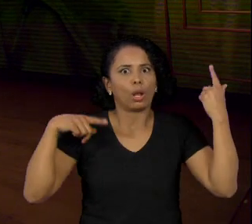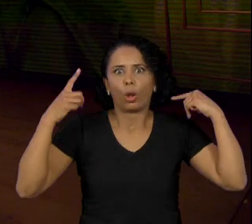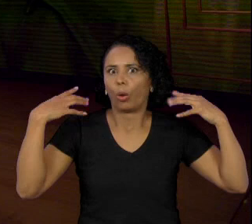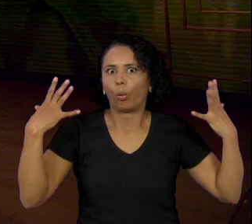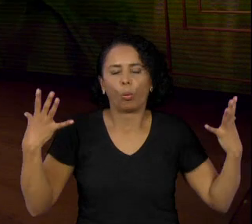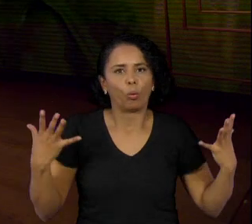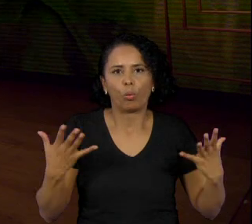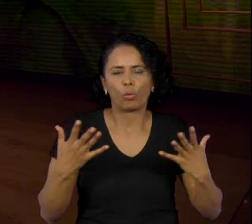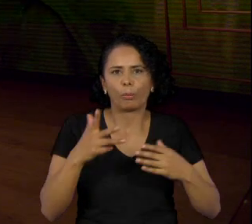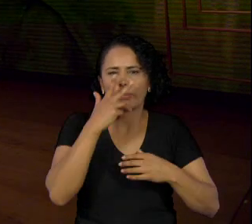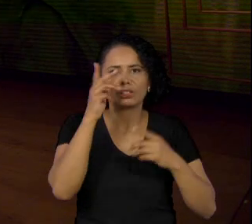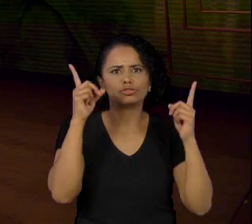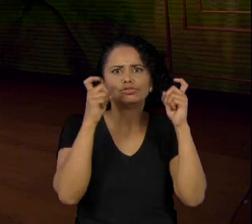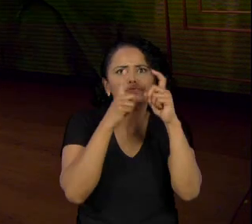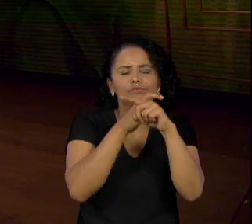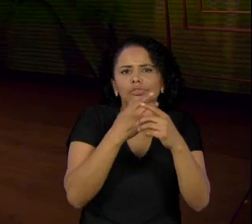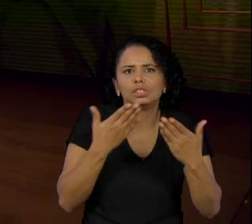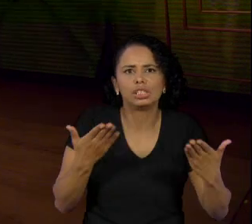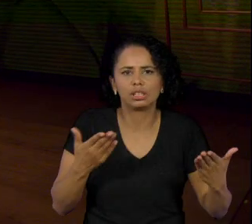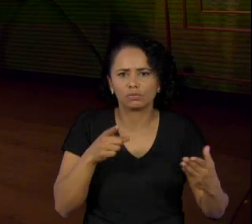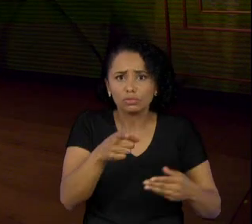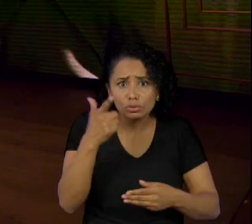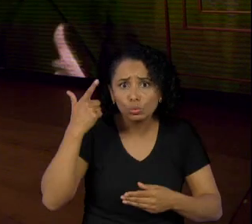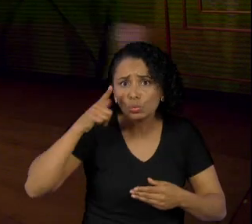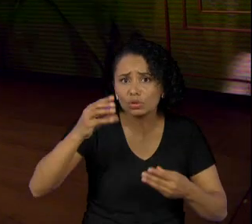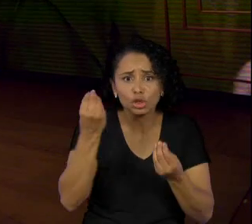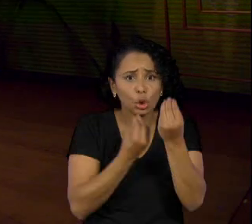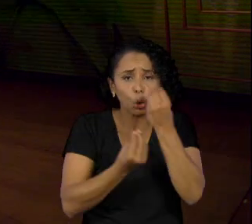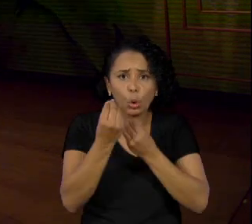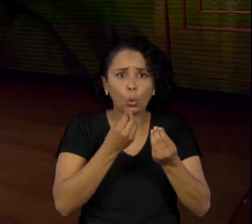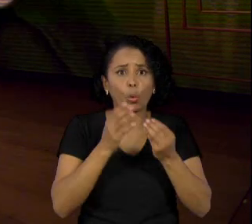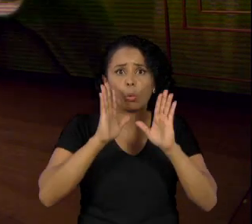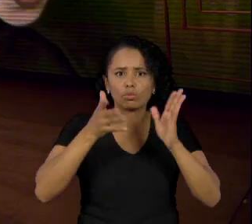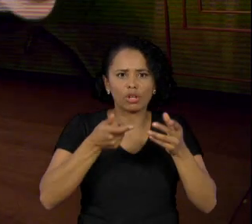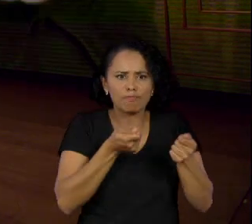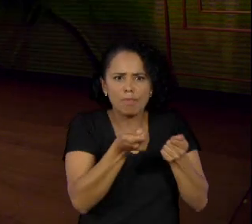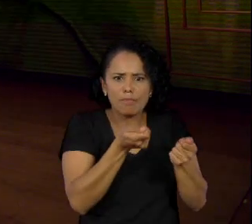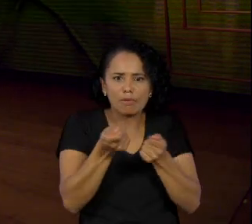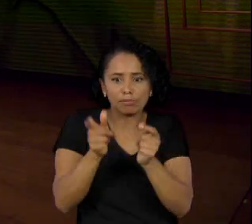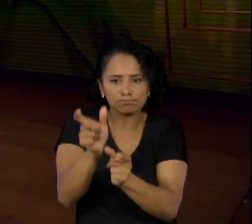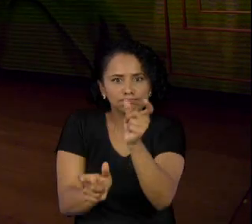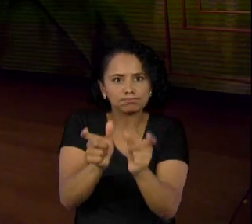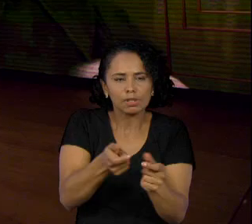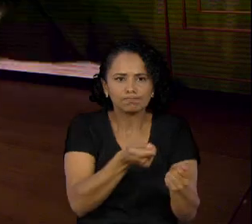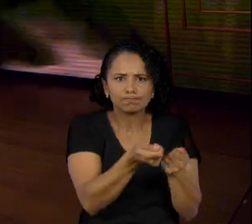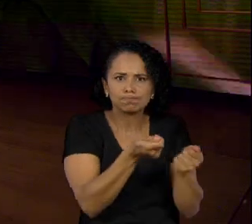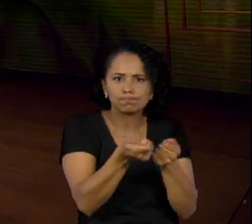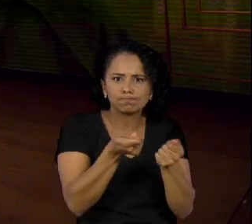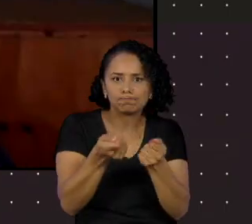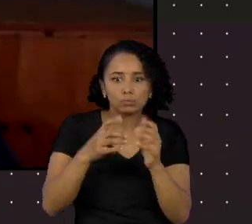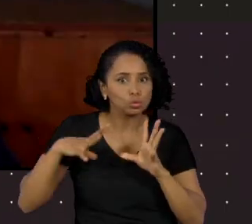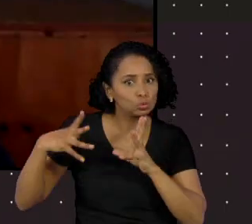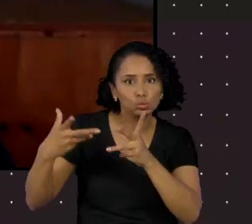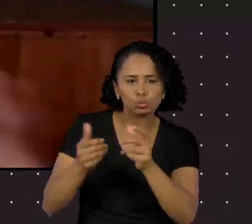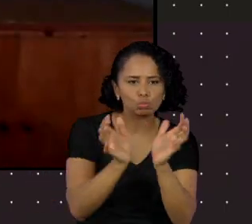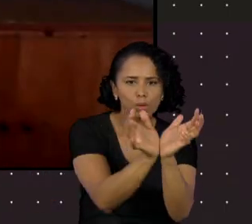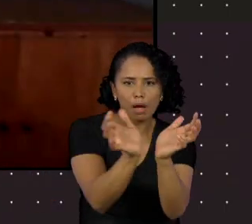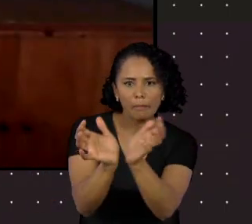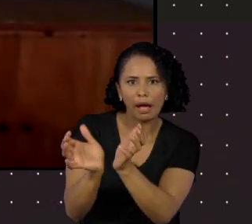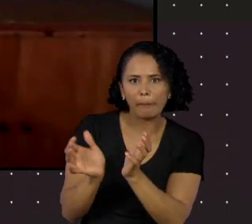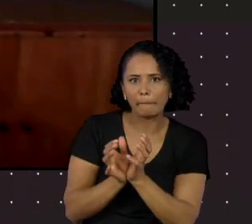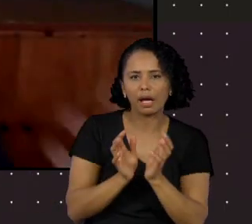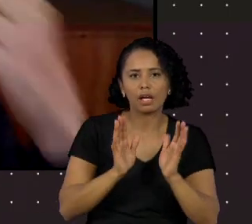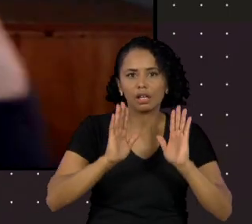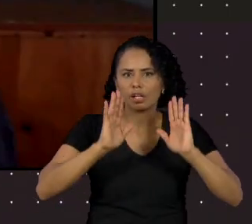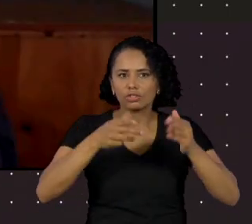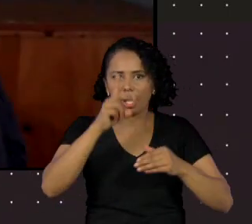algo dificílimo você conseguir conduzir todas essas pessoas e todos esses núcleos e contar todas